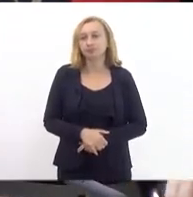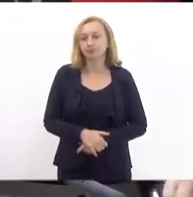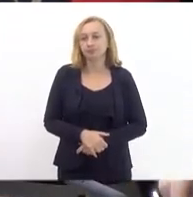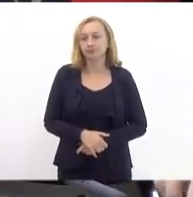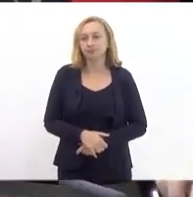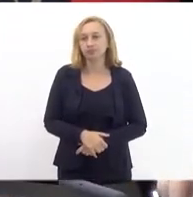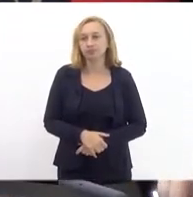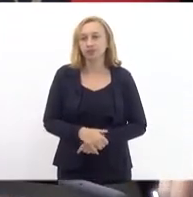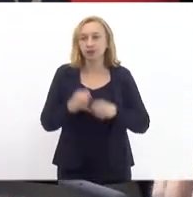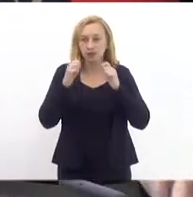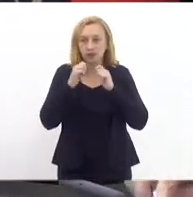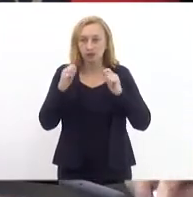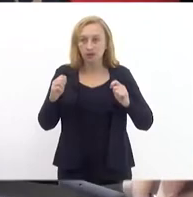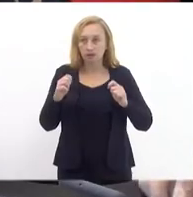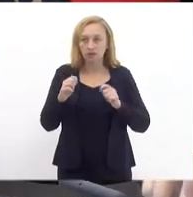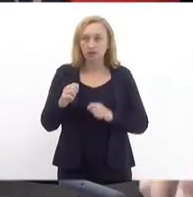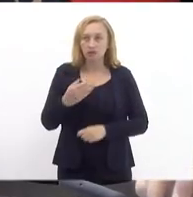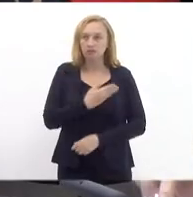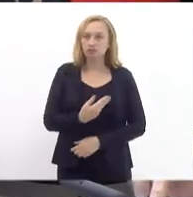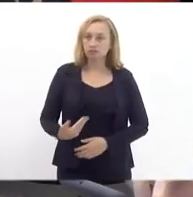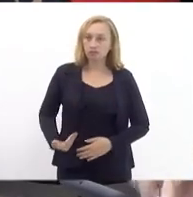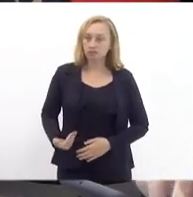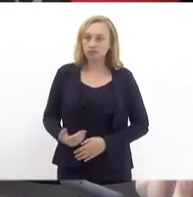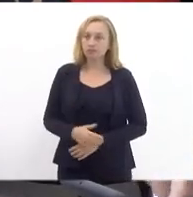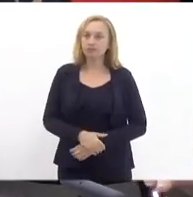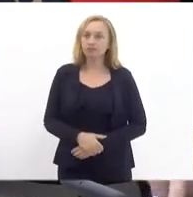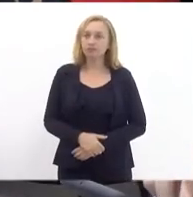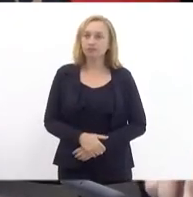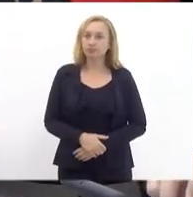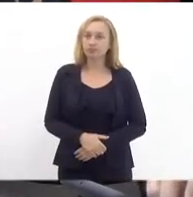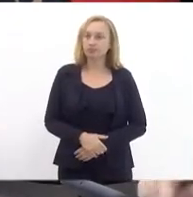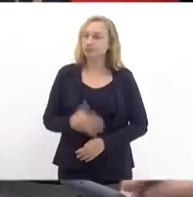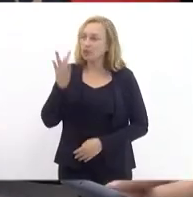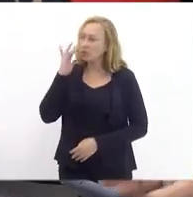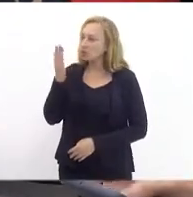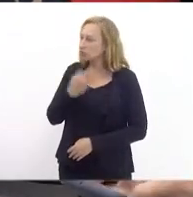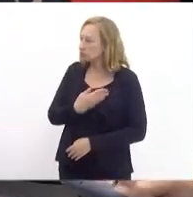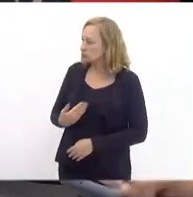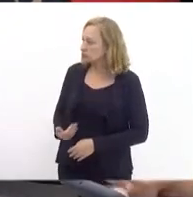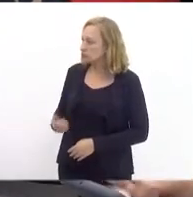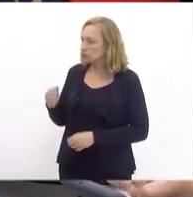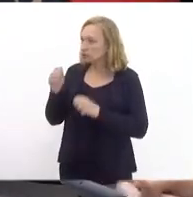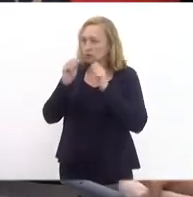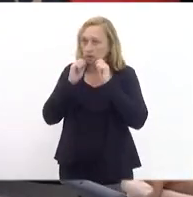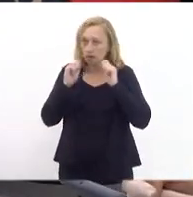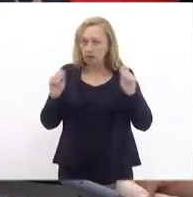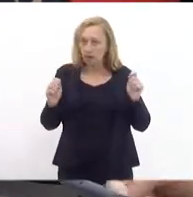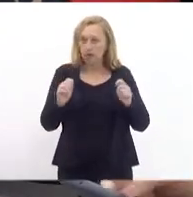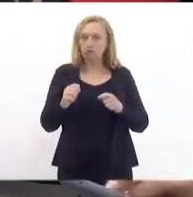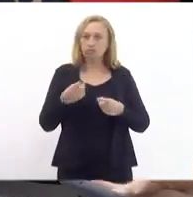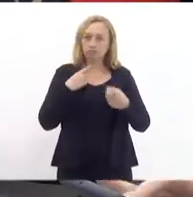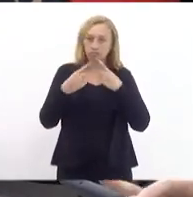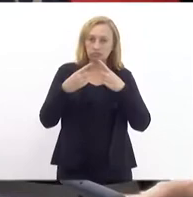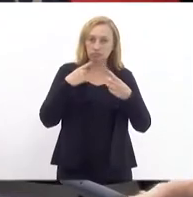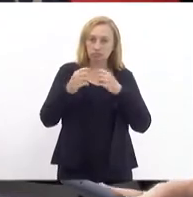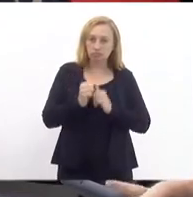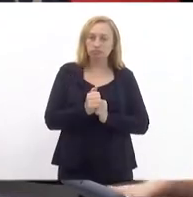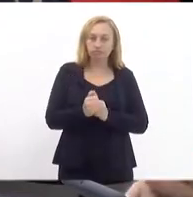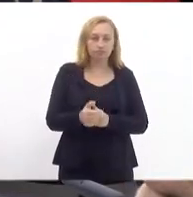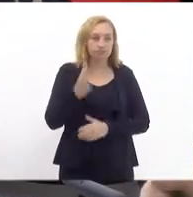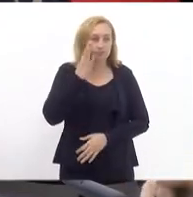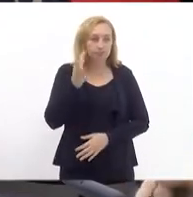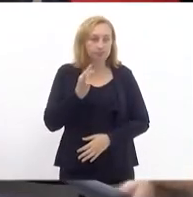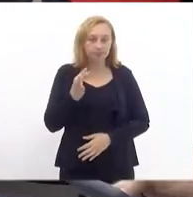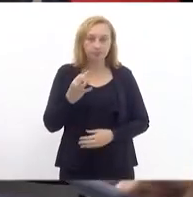A assessoria do governador. Acho que o governador tem assessoria para acompanhar, discutir, seja qual seja